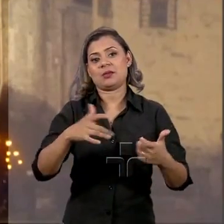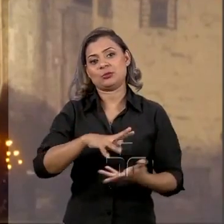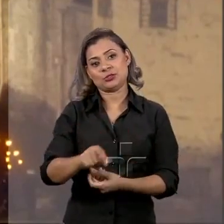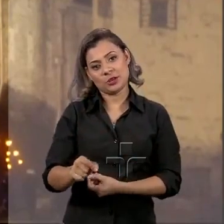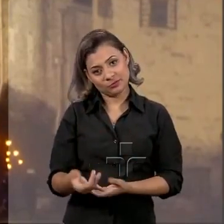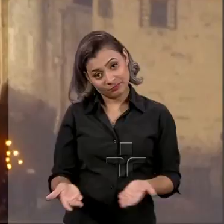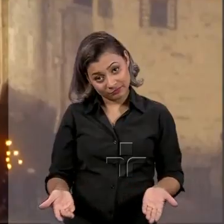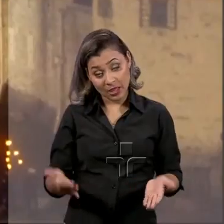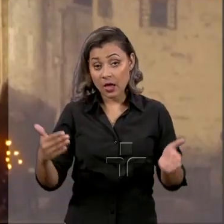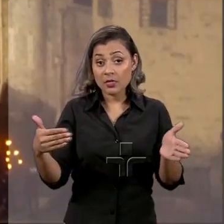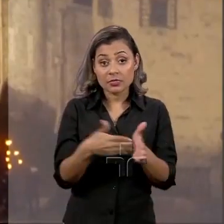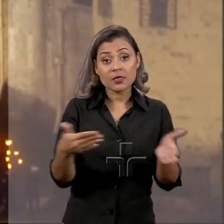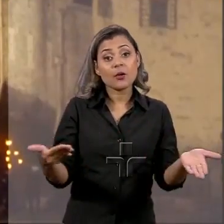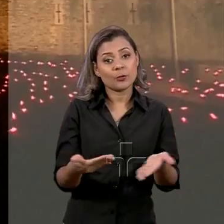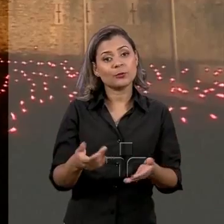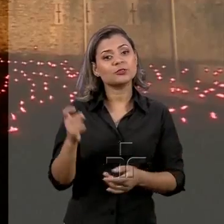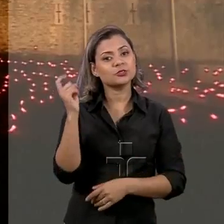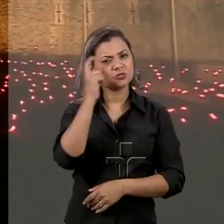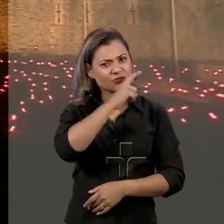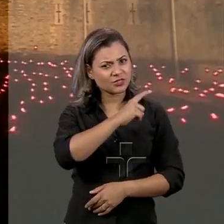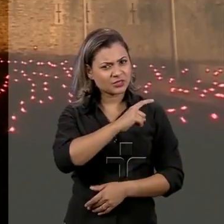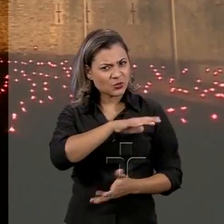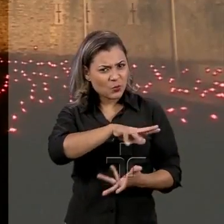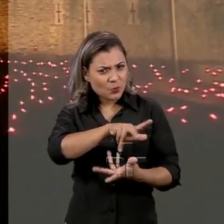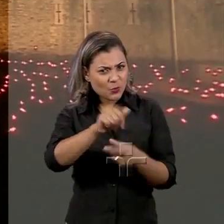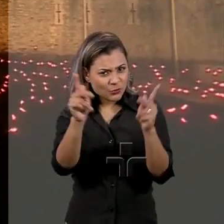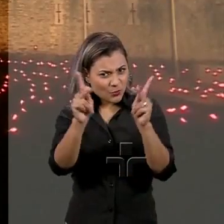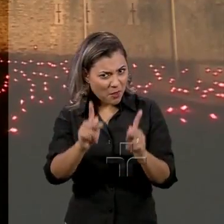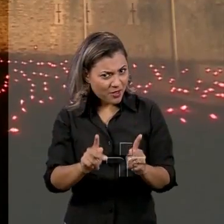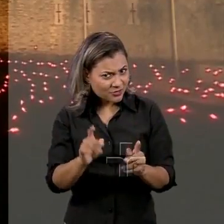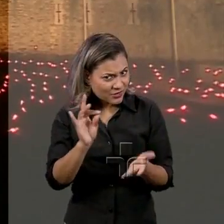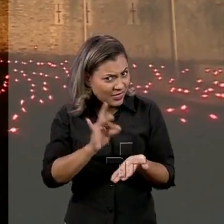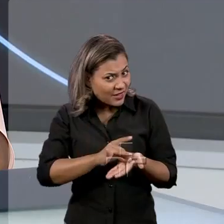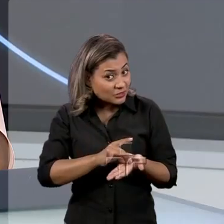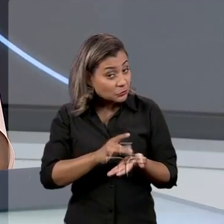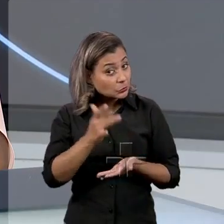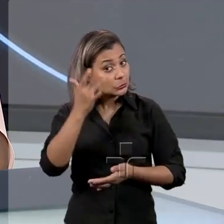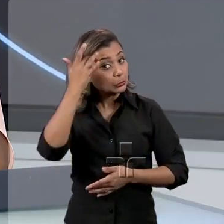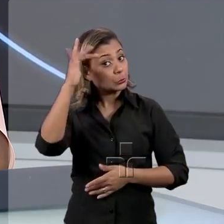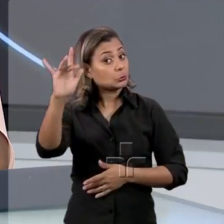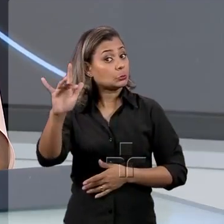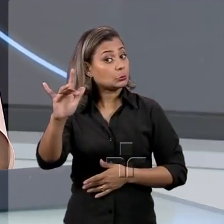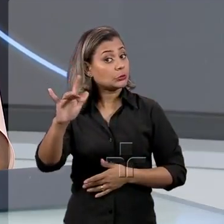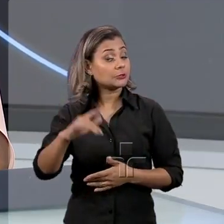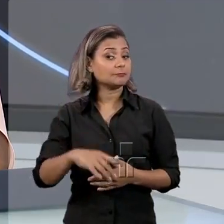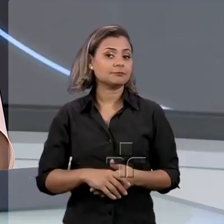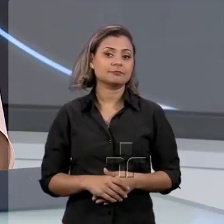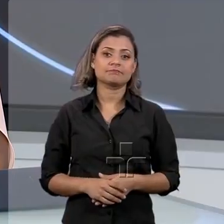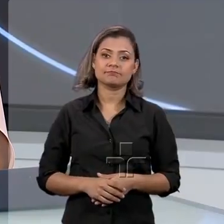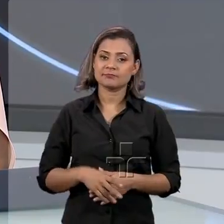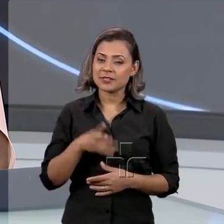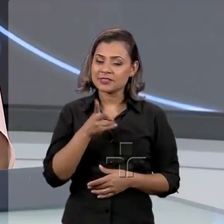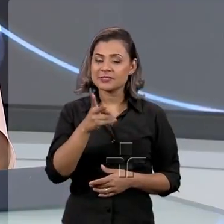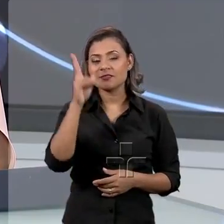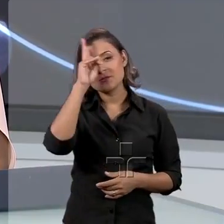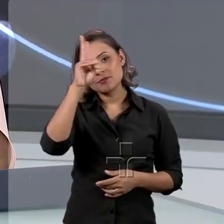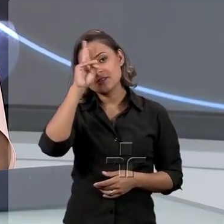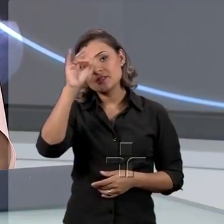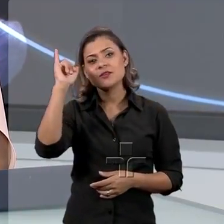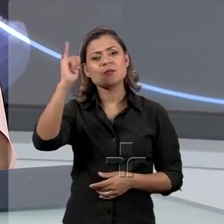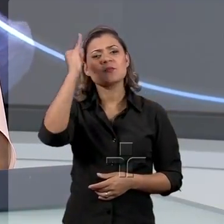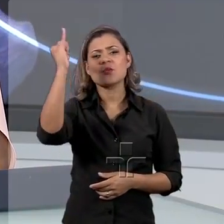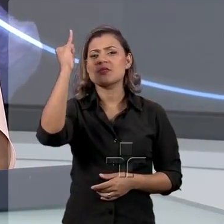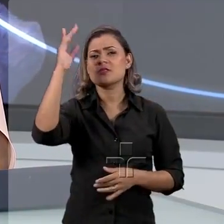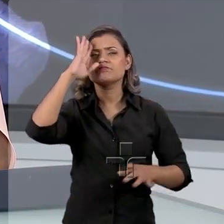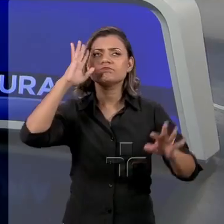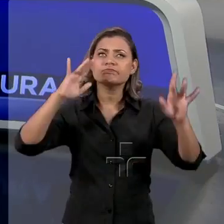até hoje é difícil dizer que o mundo está em paz. É sempre importante refletir sobre